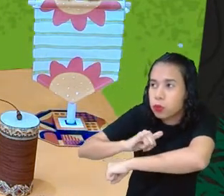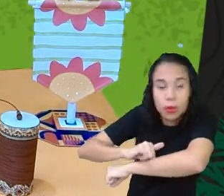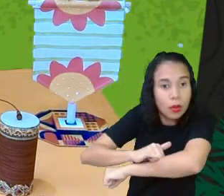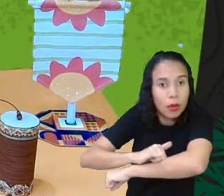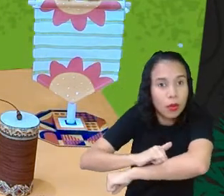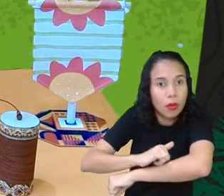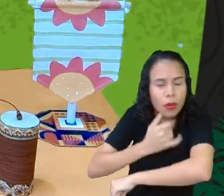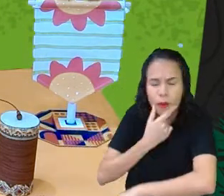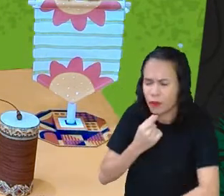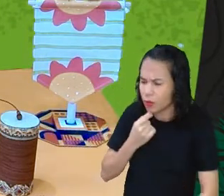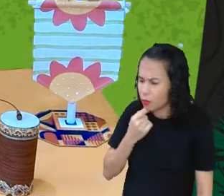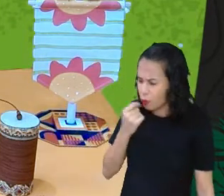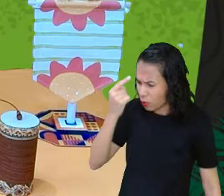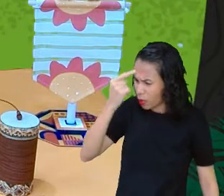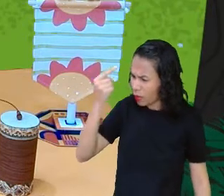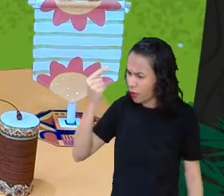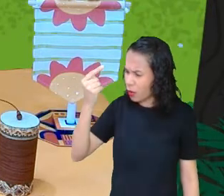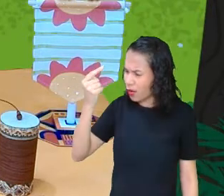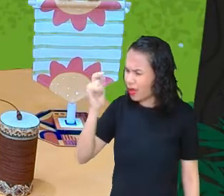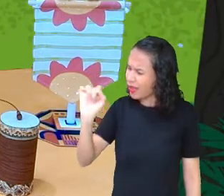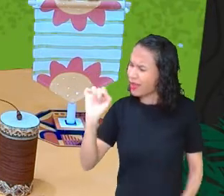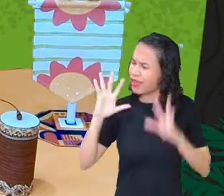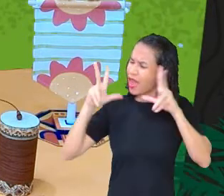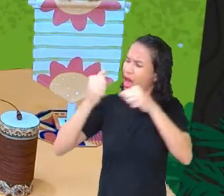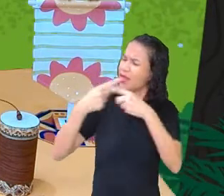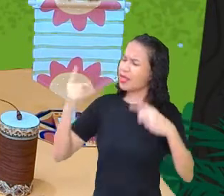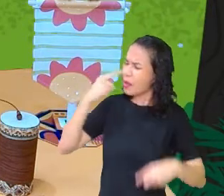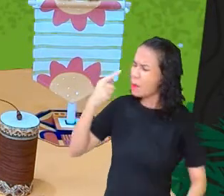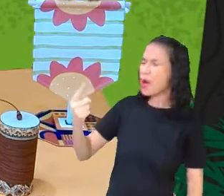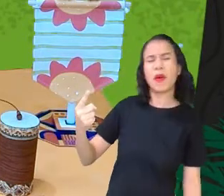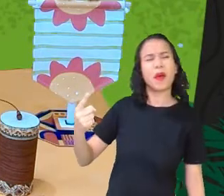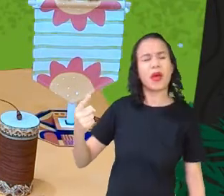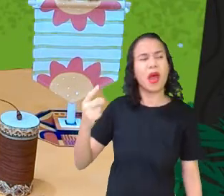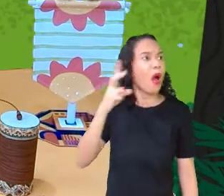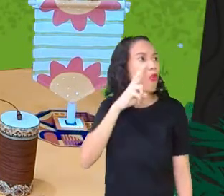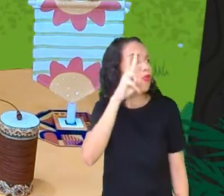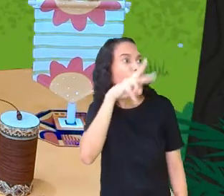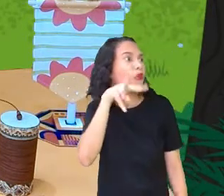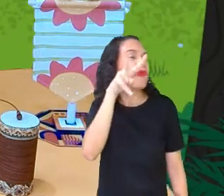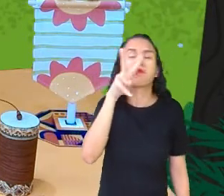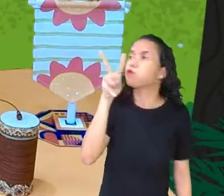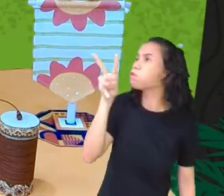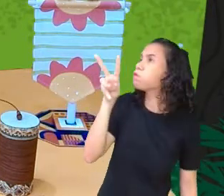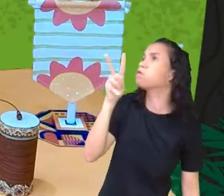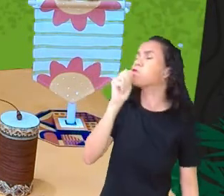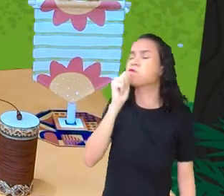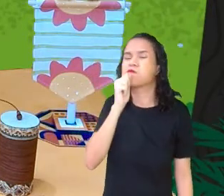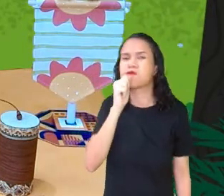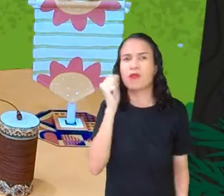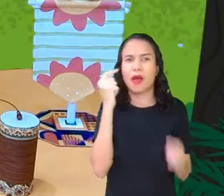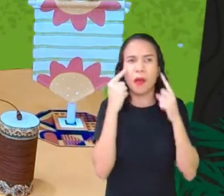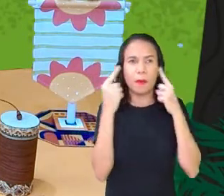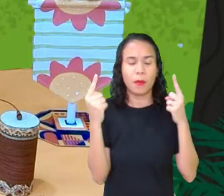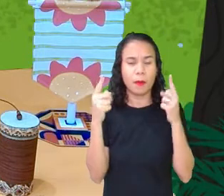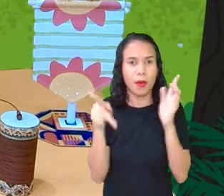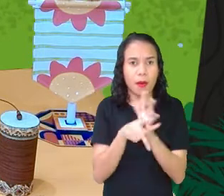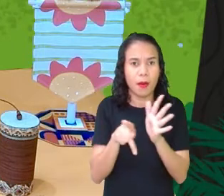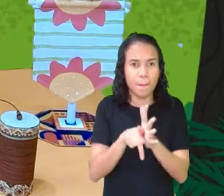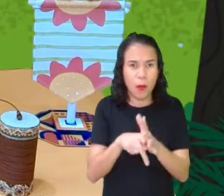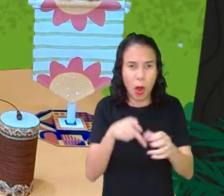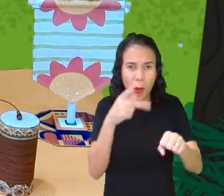E Kaluanã se perguntava, que bicho é esse? Ele não estava vendo ainda, mas estava em cima de uma